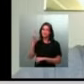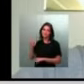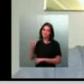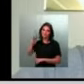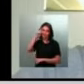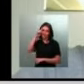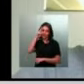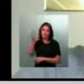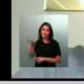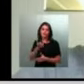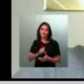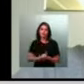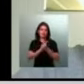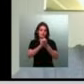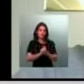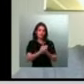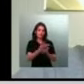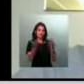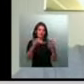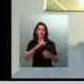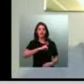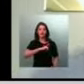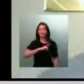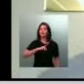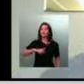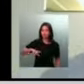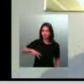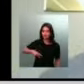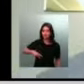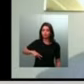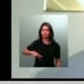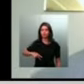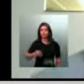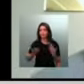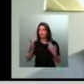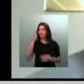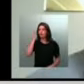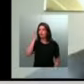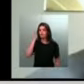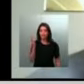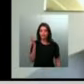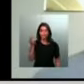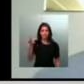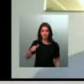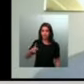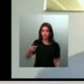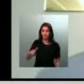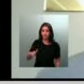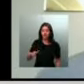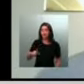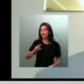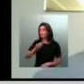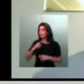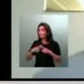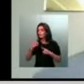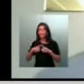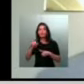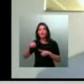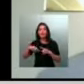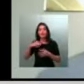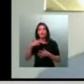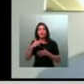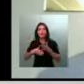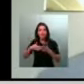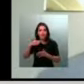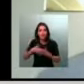todos os defensores públicos. Não é fácil, não é fácil, não presidente, ser defensor público com as limitações, muitas das